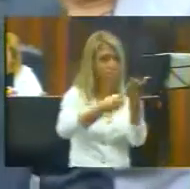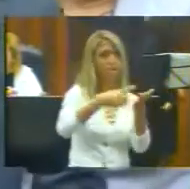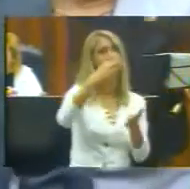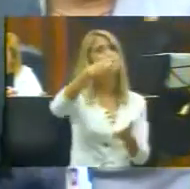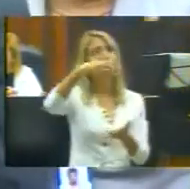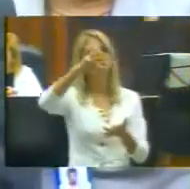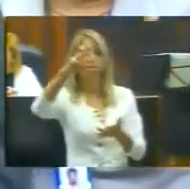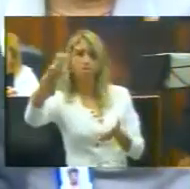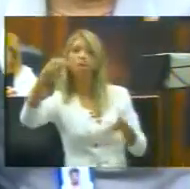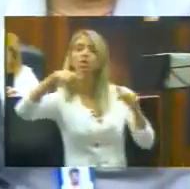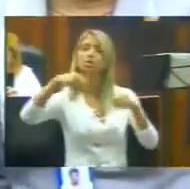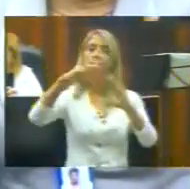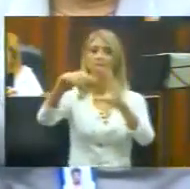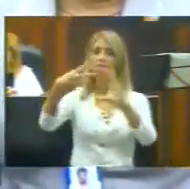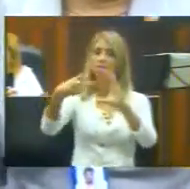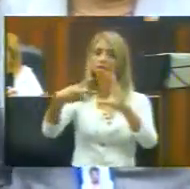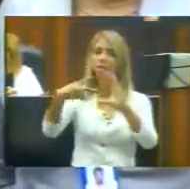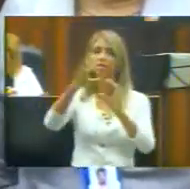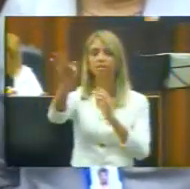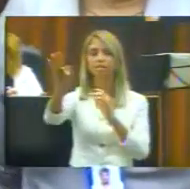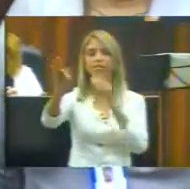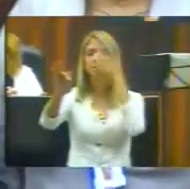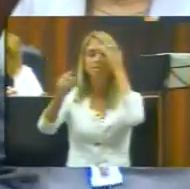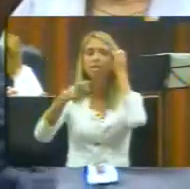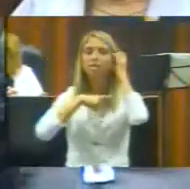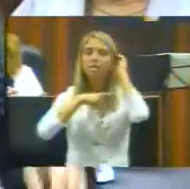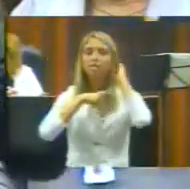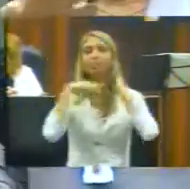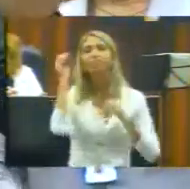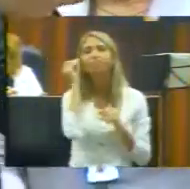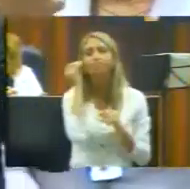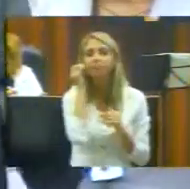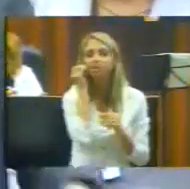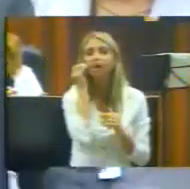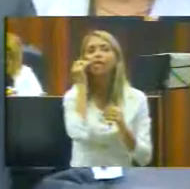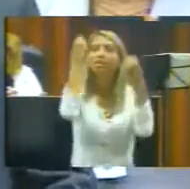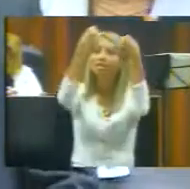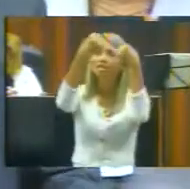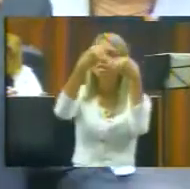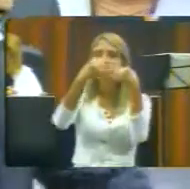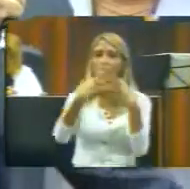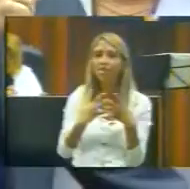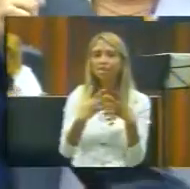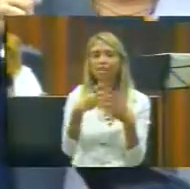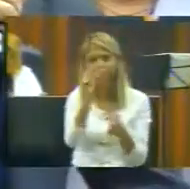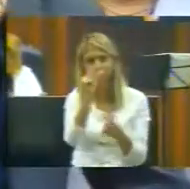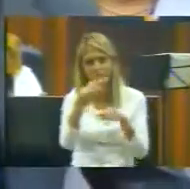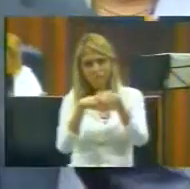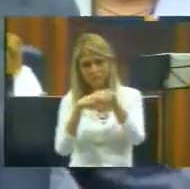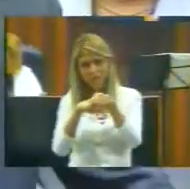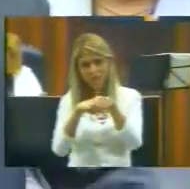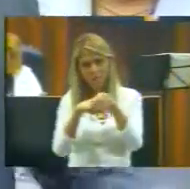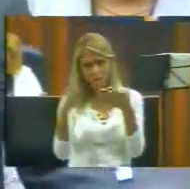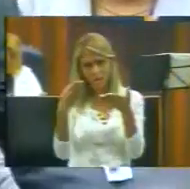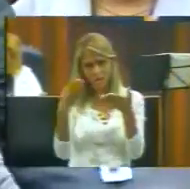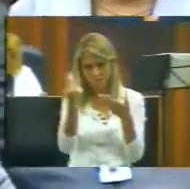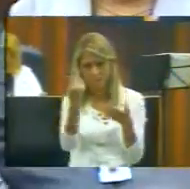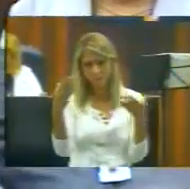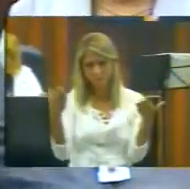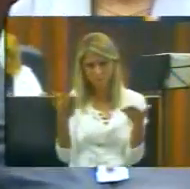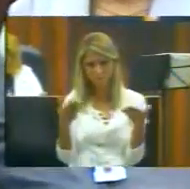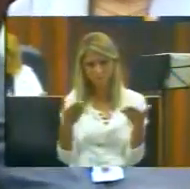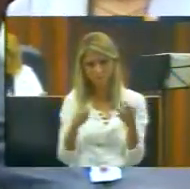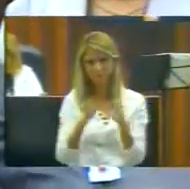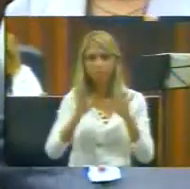da Câmara Municipal de Cabo Frio, eu tive a oportunidade de falar pouco tempo, como hoje,